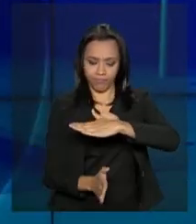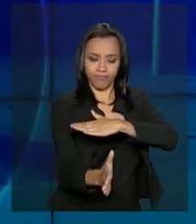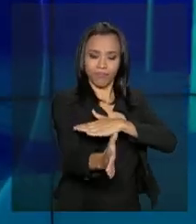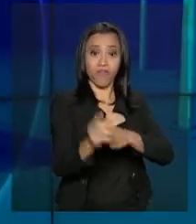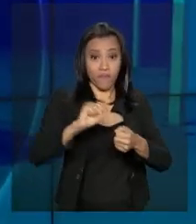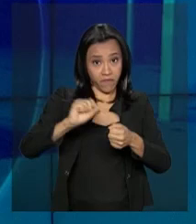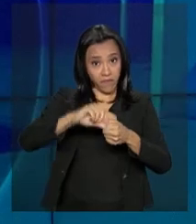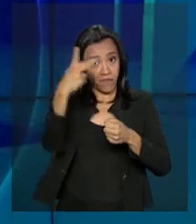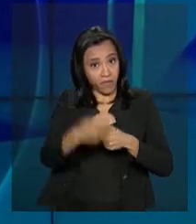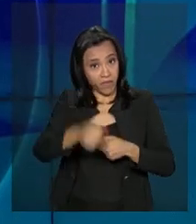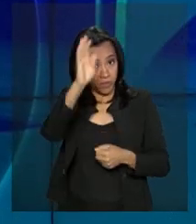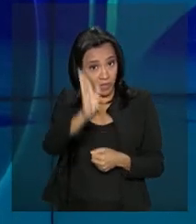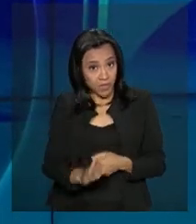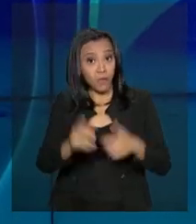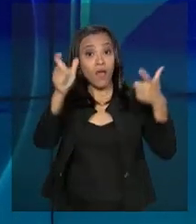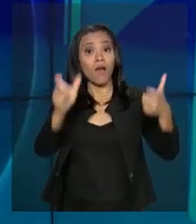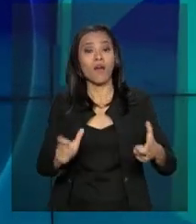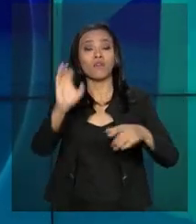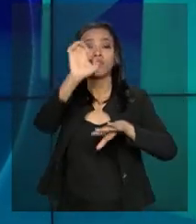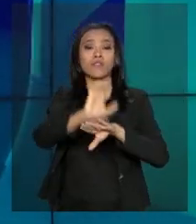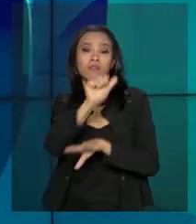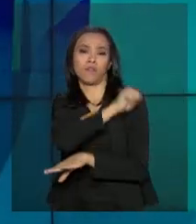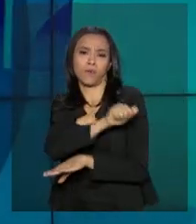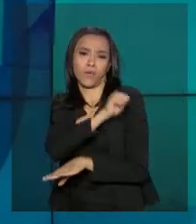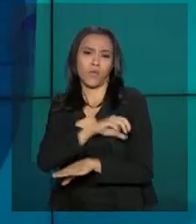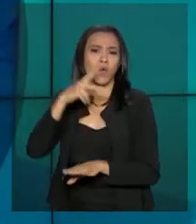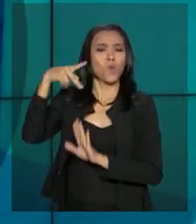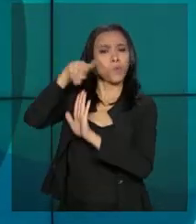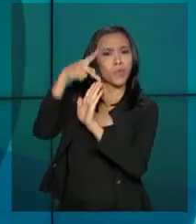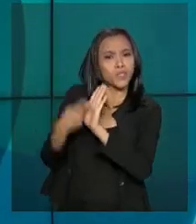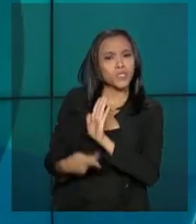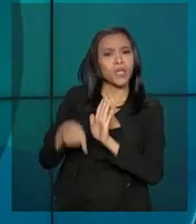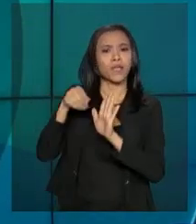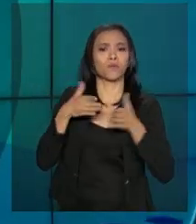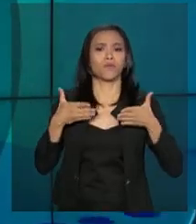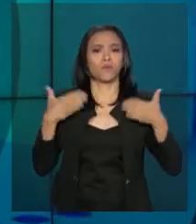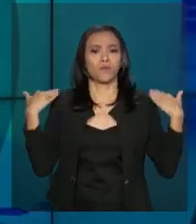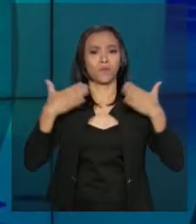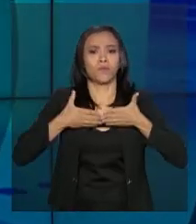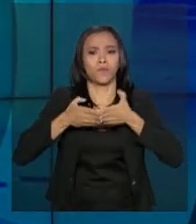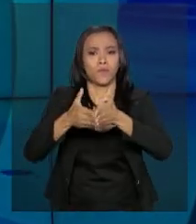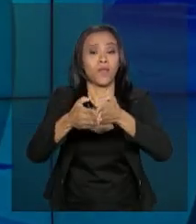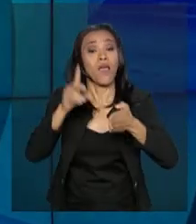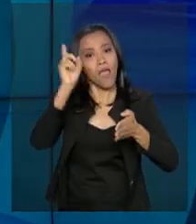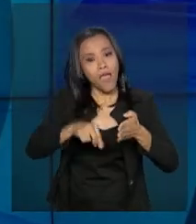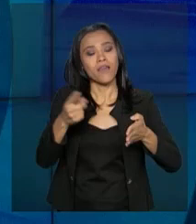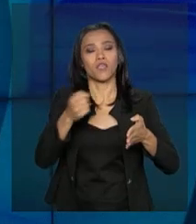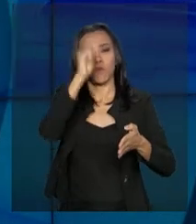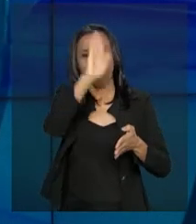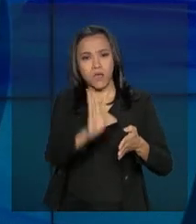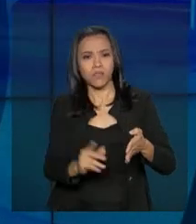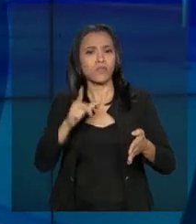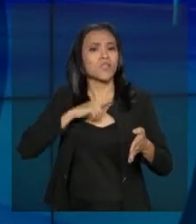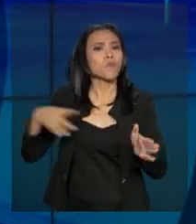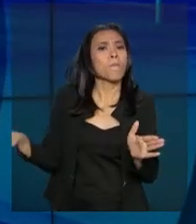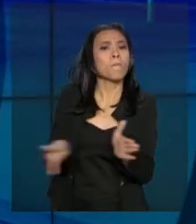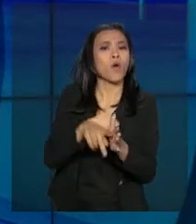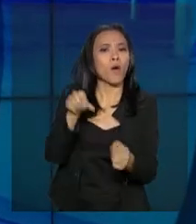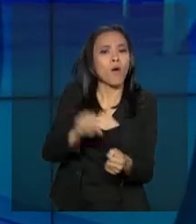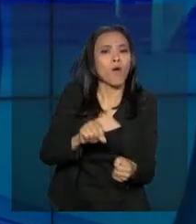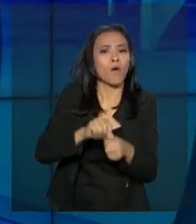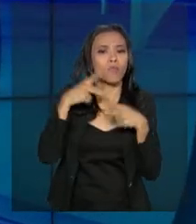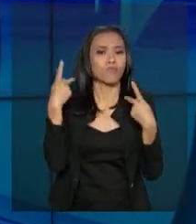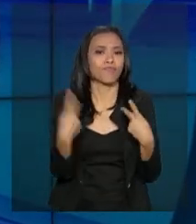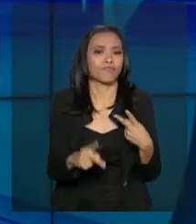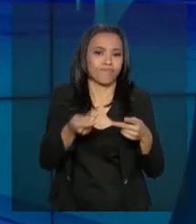itaguaí no rio de janeiro o programa da marinha tem a meta de resgatar a capacidade do brasil de construir seus próprios submarinos